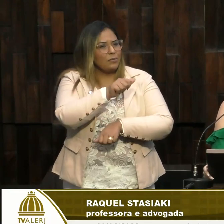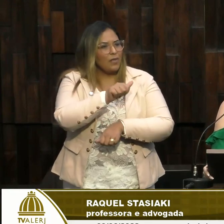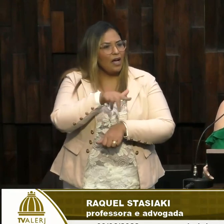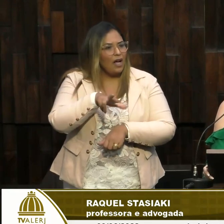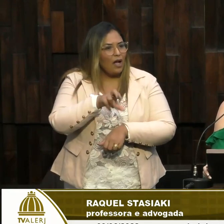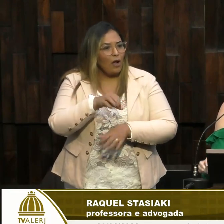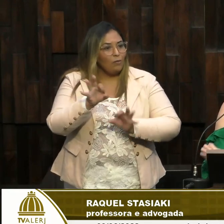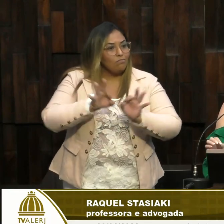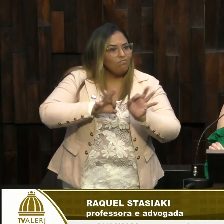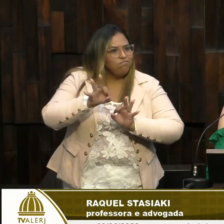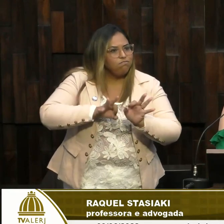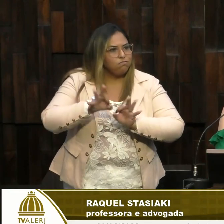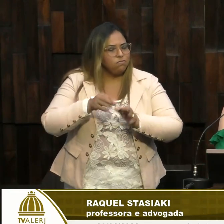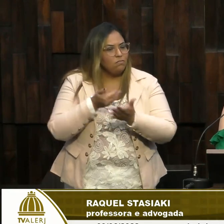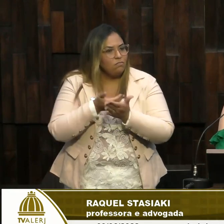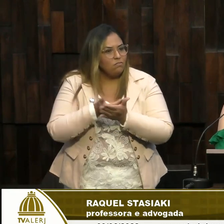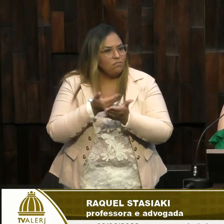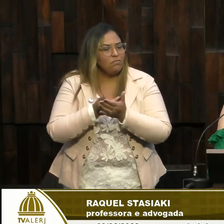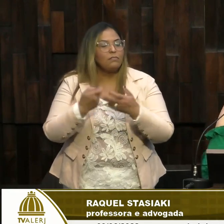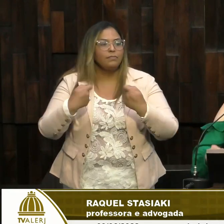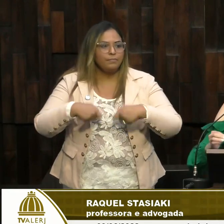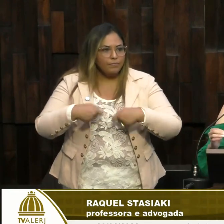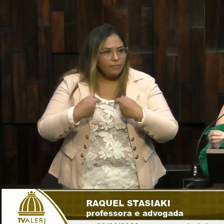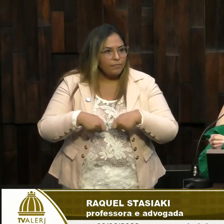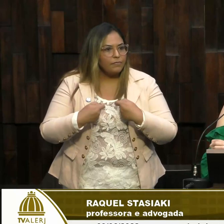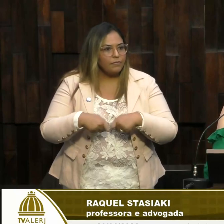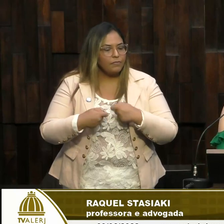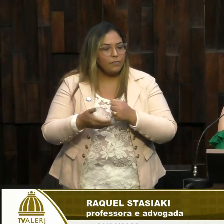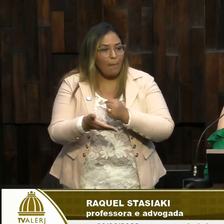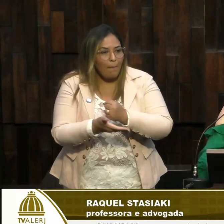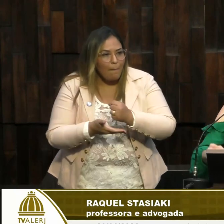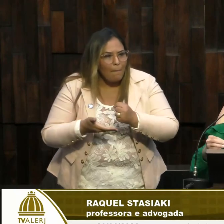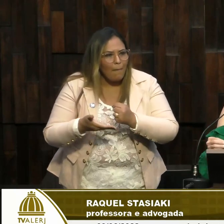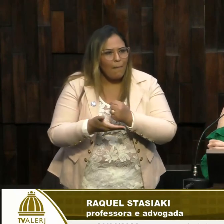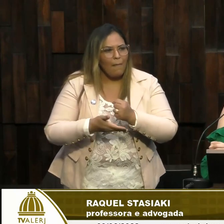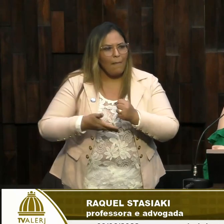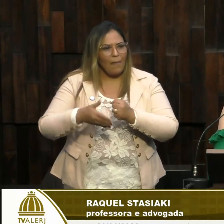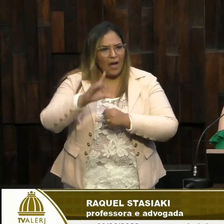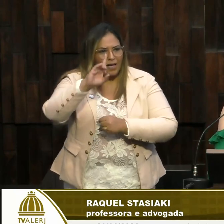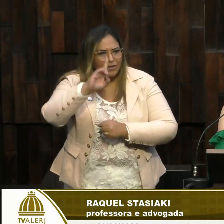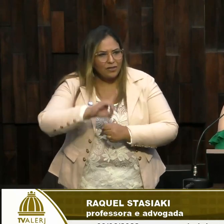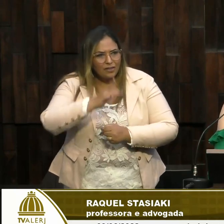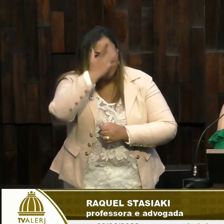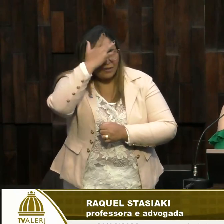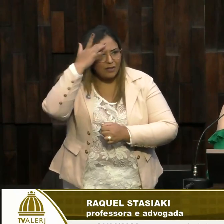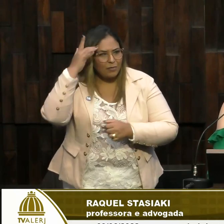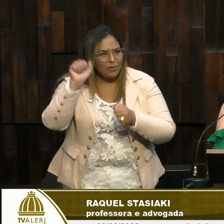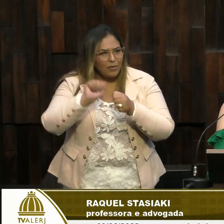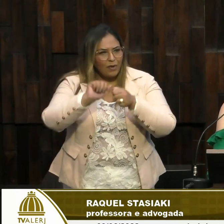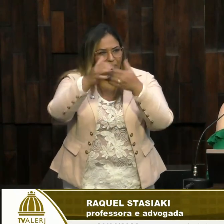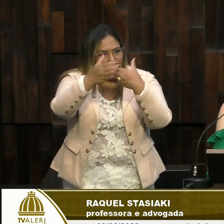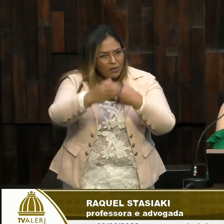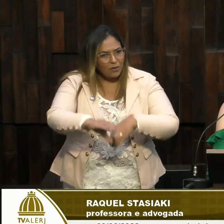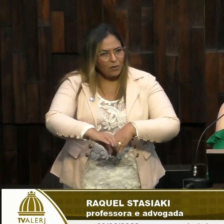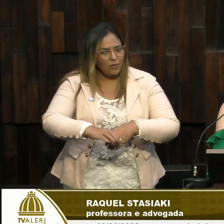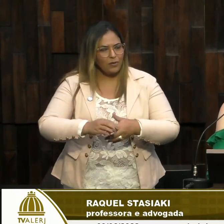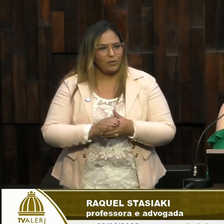há necessidade de regulamentação dos direitos dos concurseiros, né, e